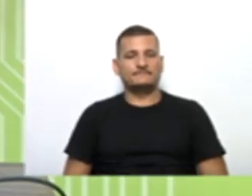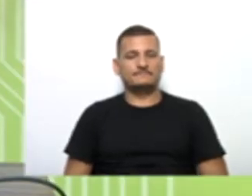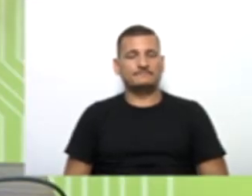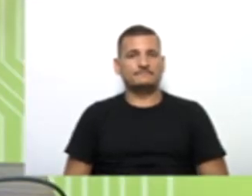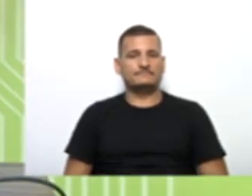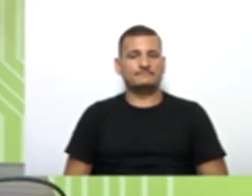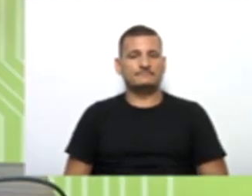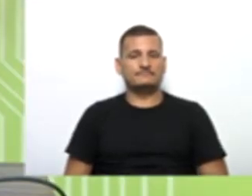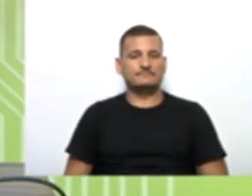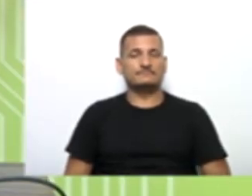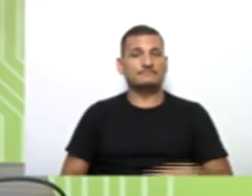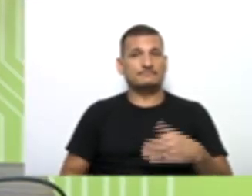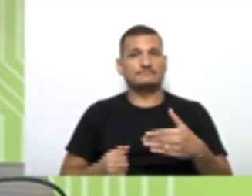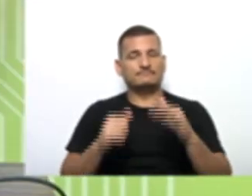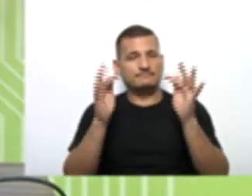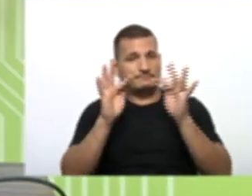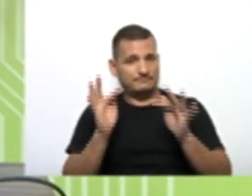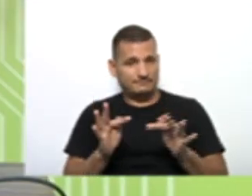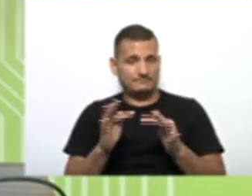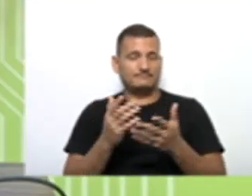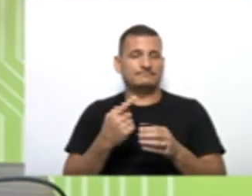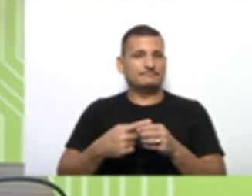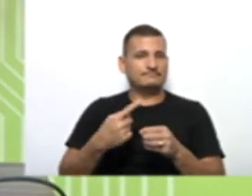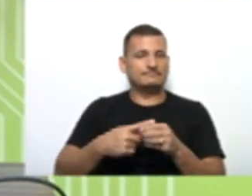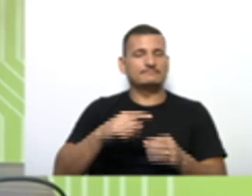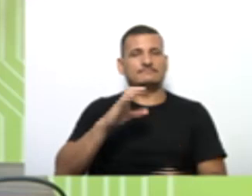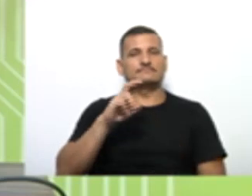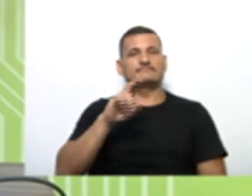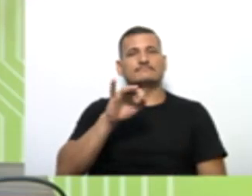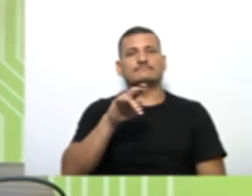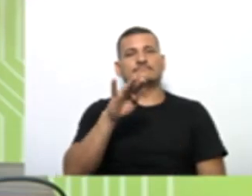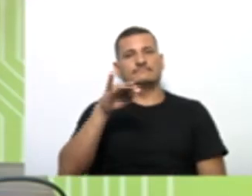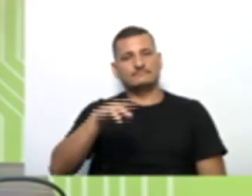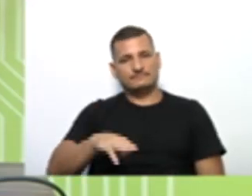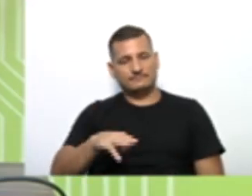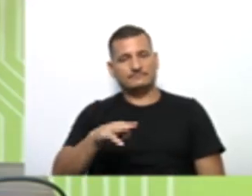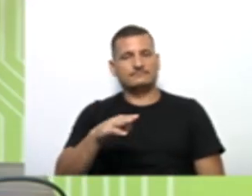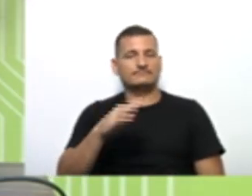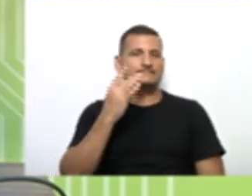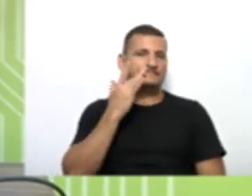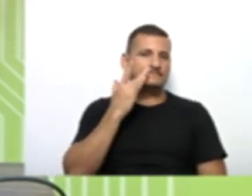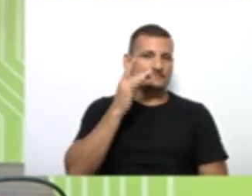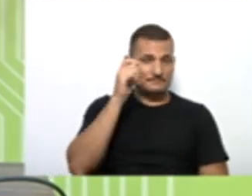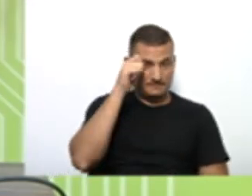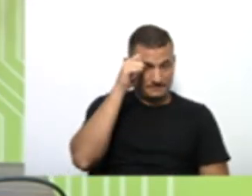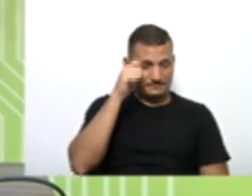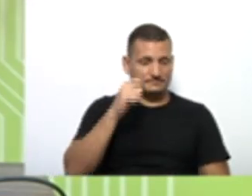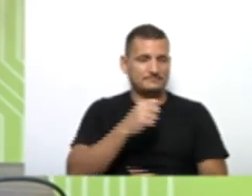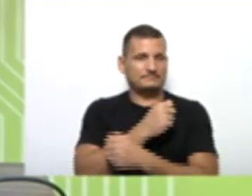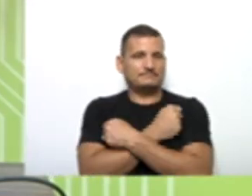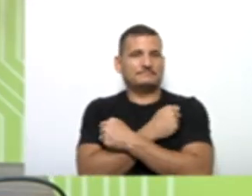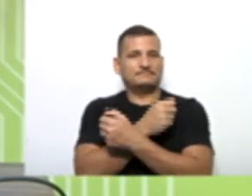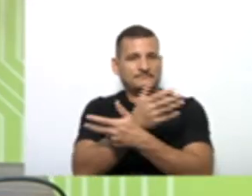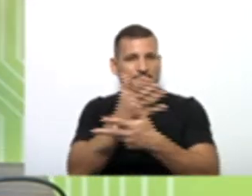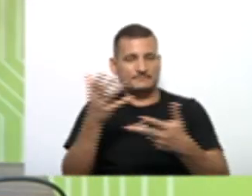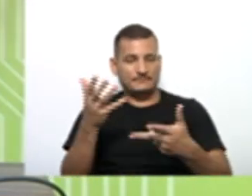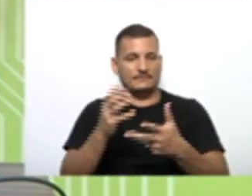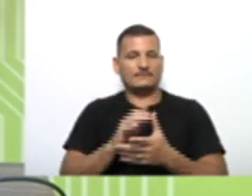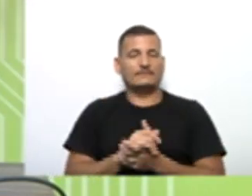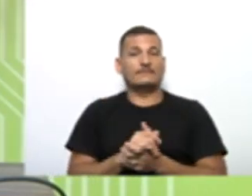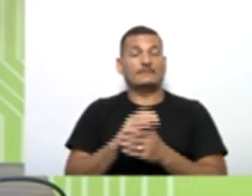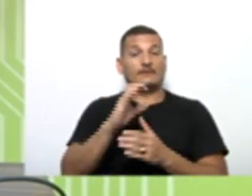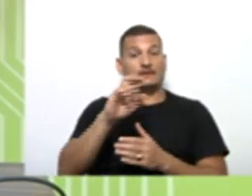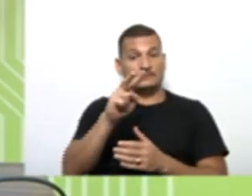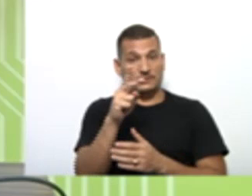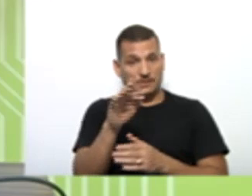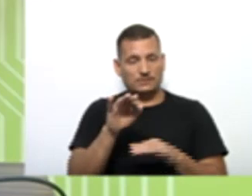muito felizes, né, com essas participações. Cujubim, São Francisco, Ouro Preto, né, um abraço a todos vocês o chat é justamente para